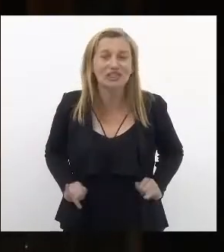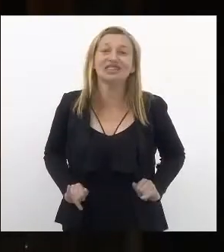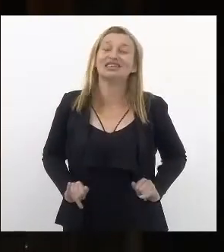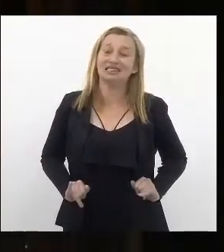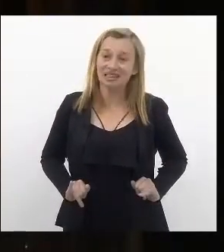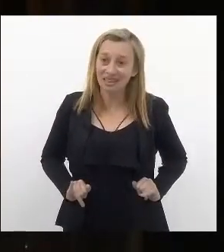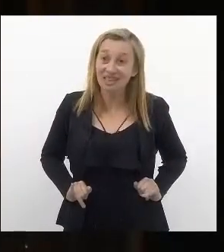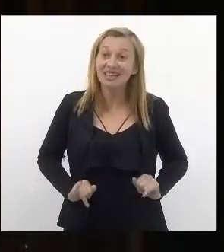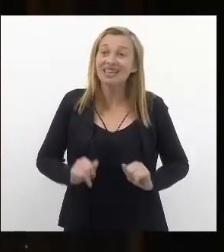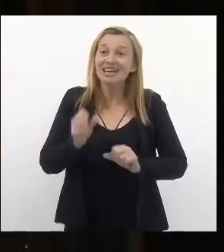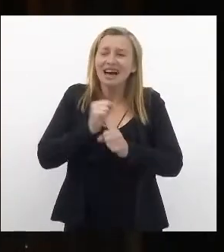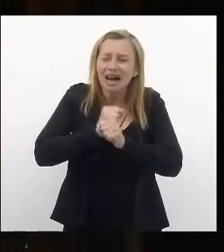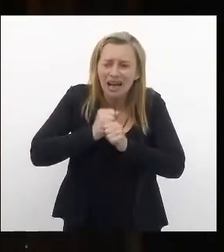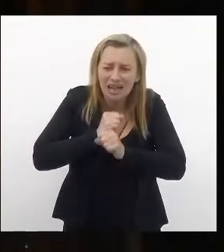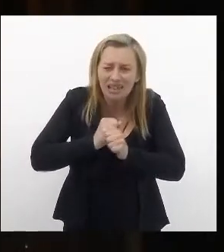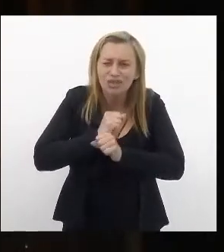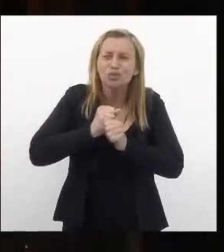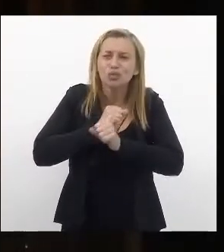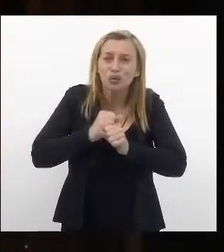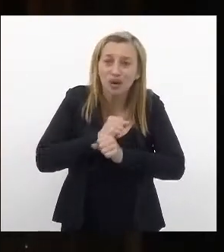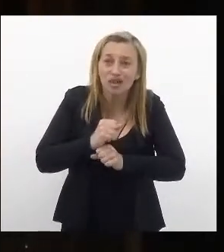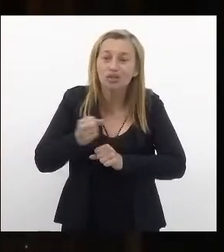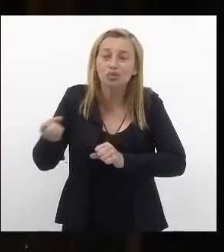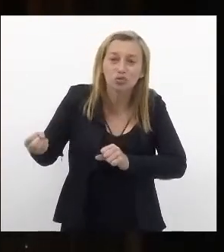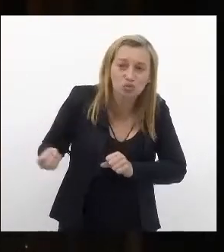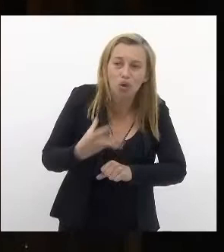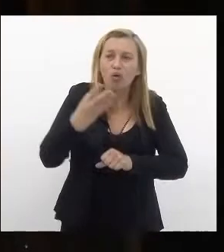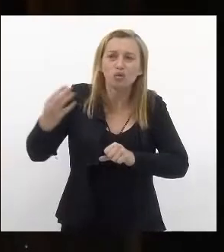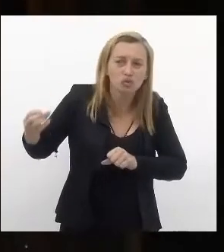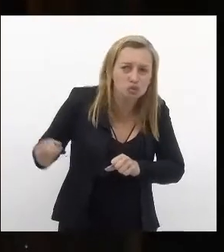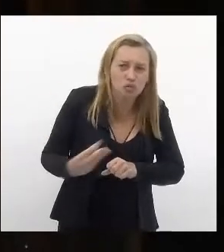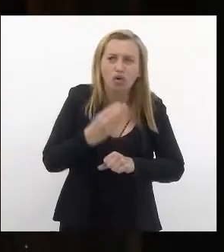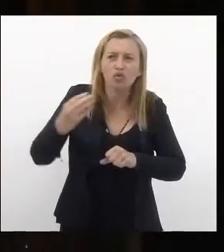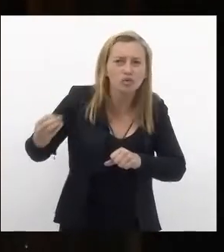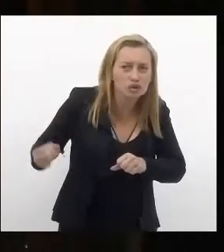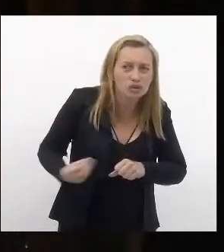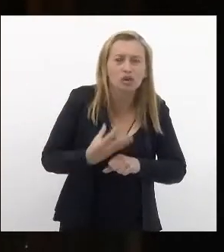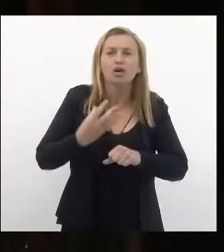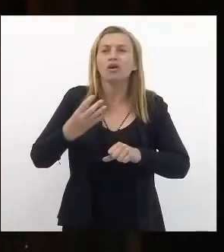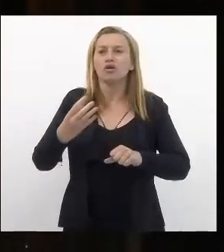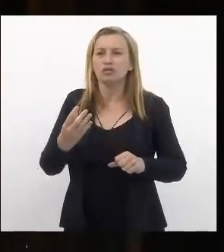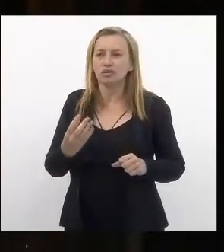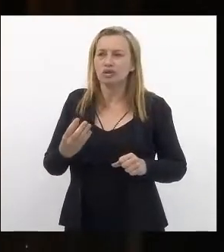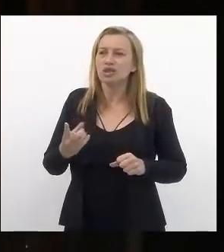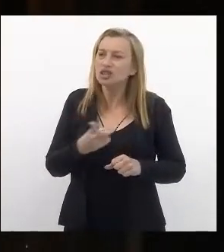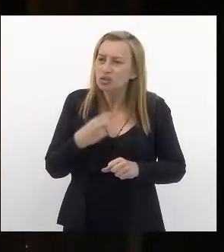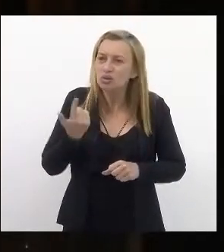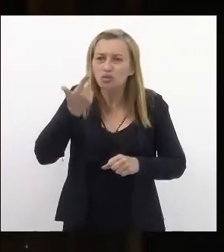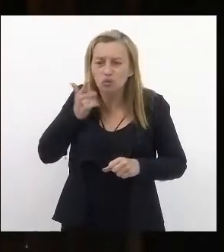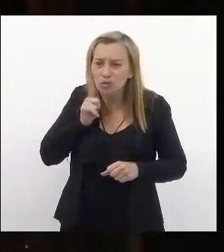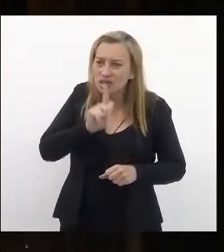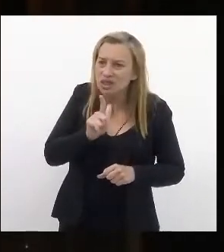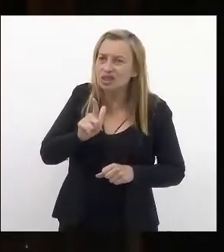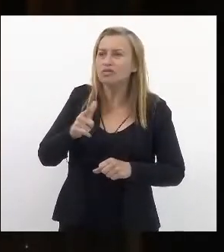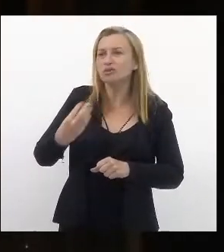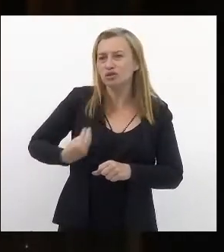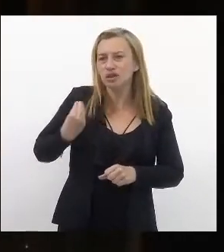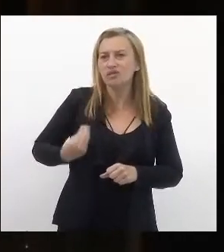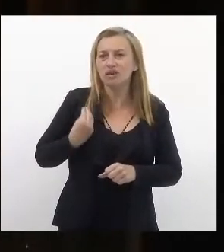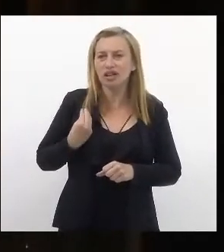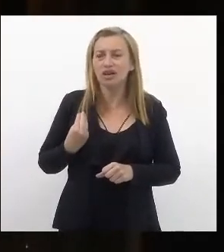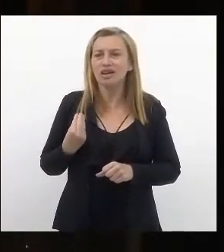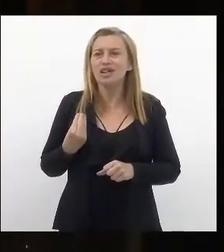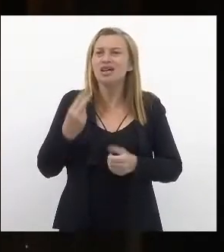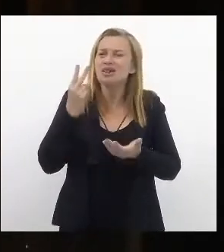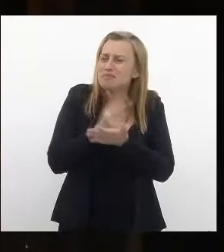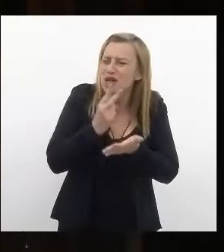A cada ano temos novos mártires. E nós sobrevivemos, o Líbano sobrevive, apesar de